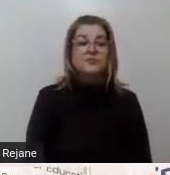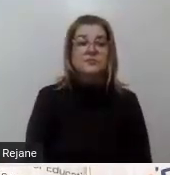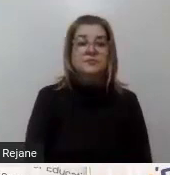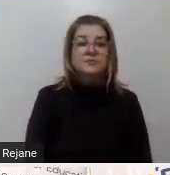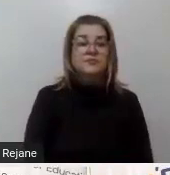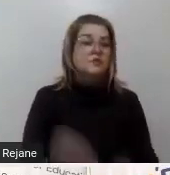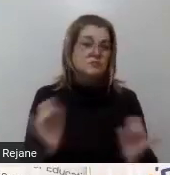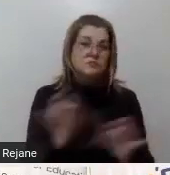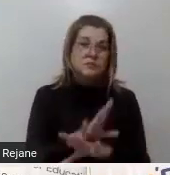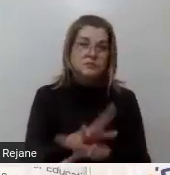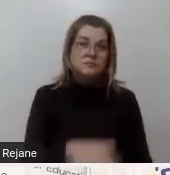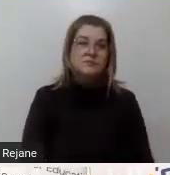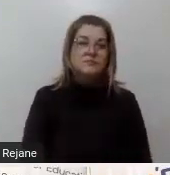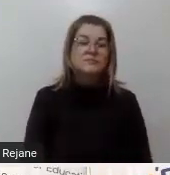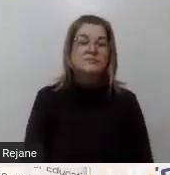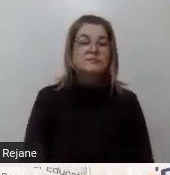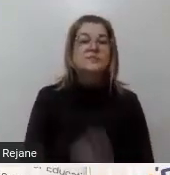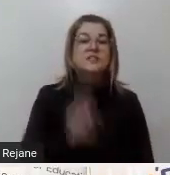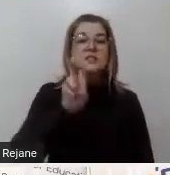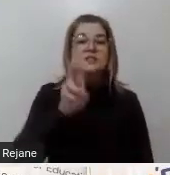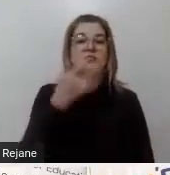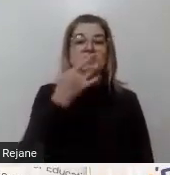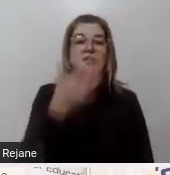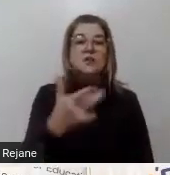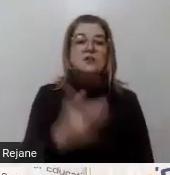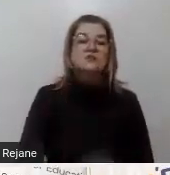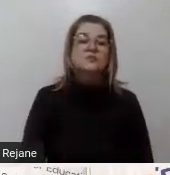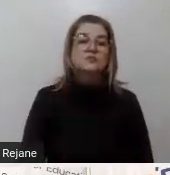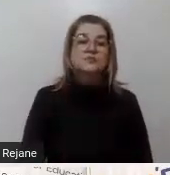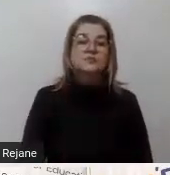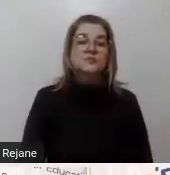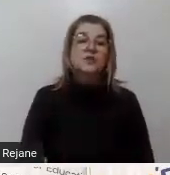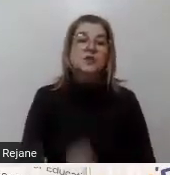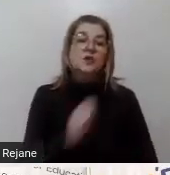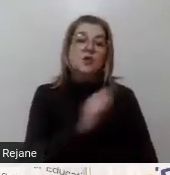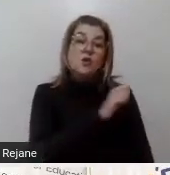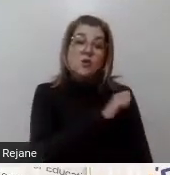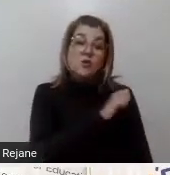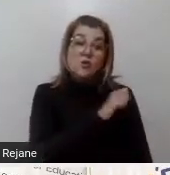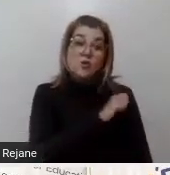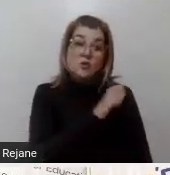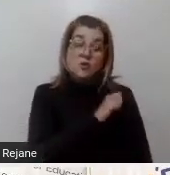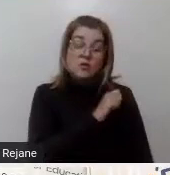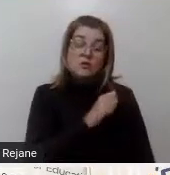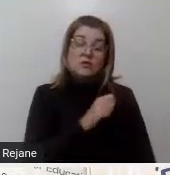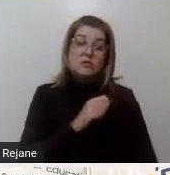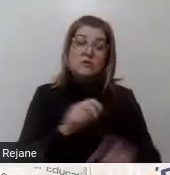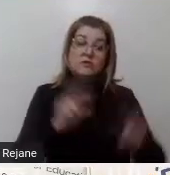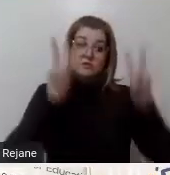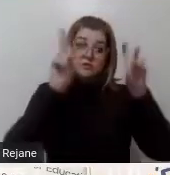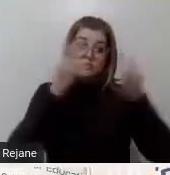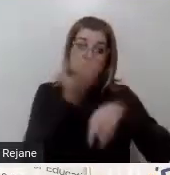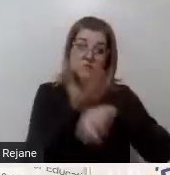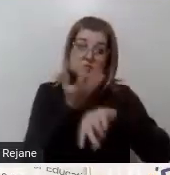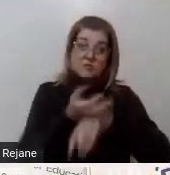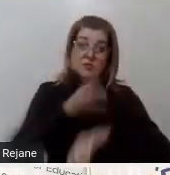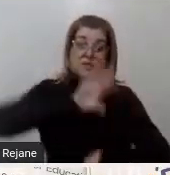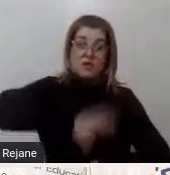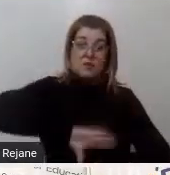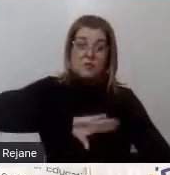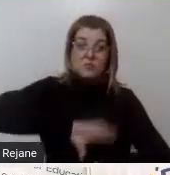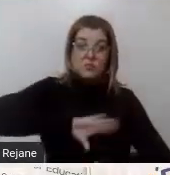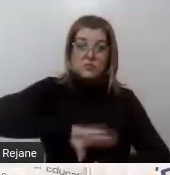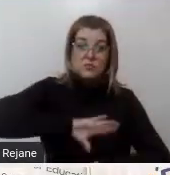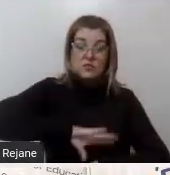Pronto. Às 17 horas, ok? Ele vai estar no tópico de português, eu posso colocar aqui o tópico,